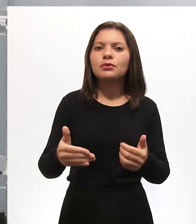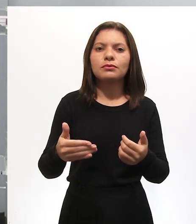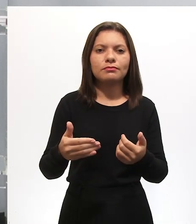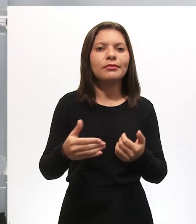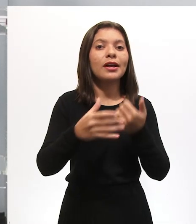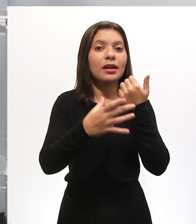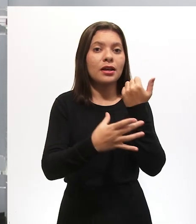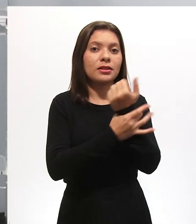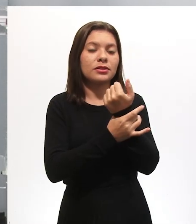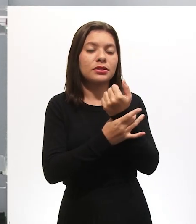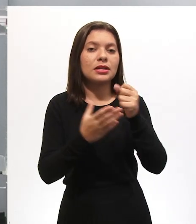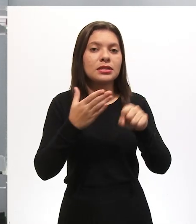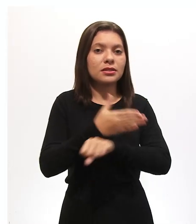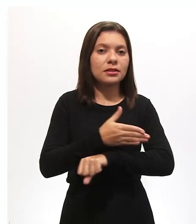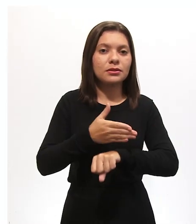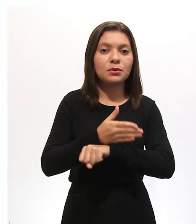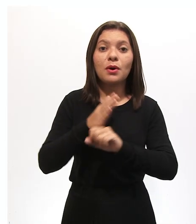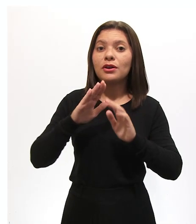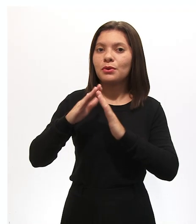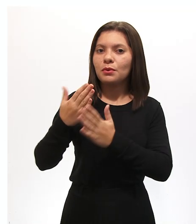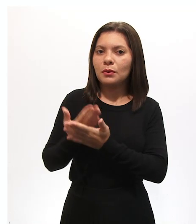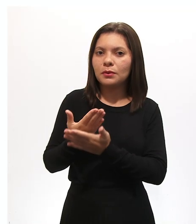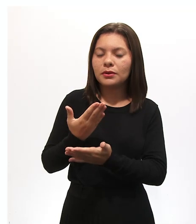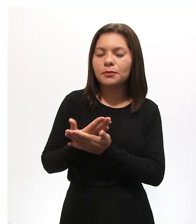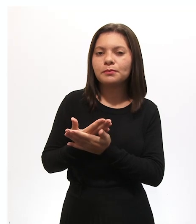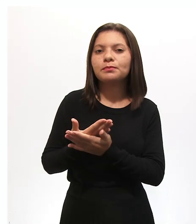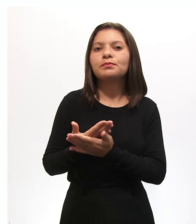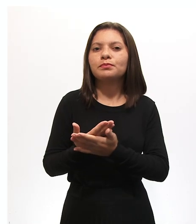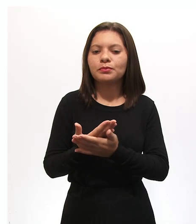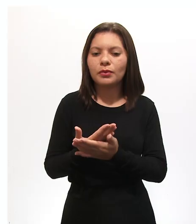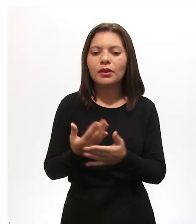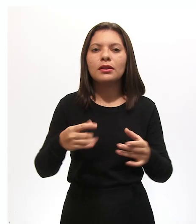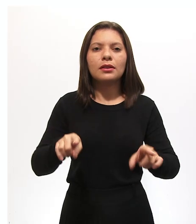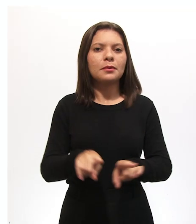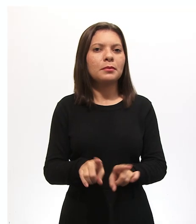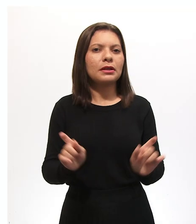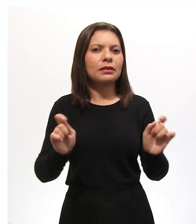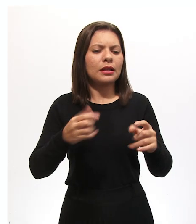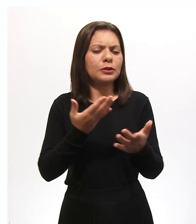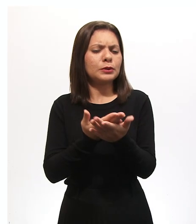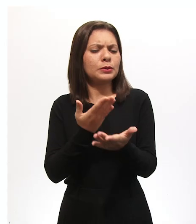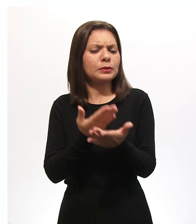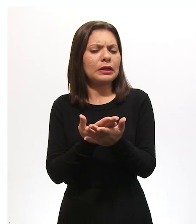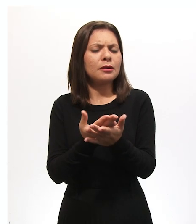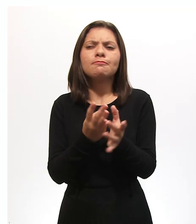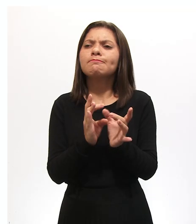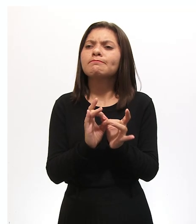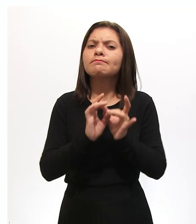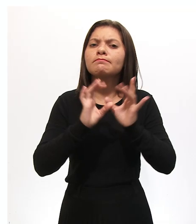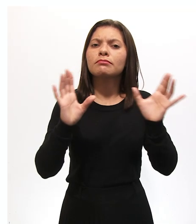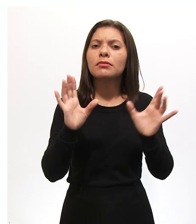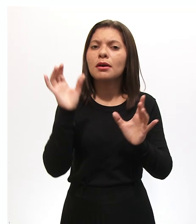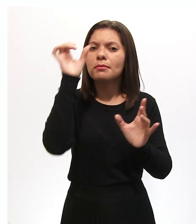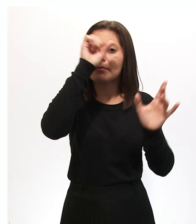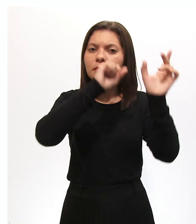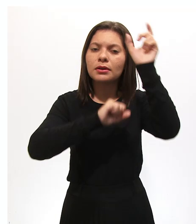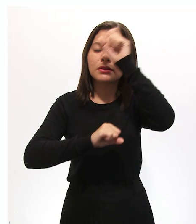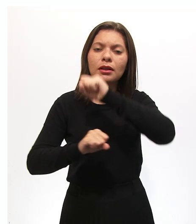garantir acesso à escola, a condições adequadas de aprender, de